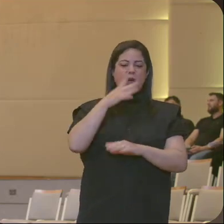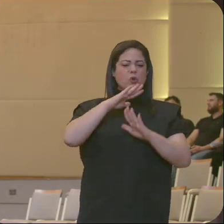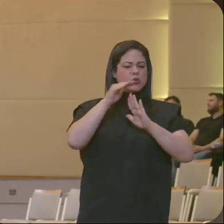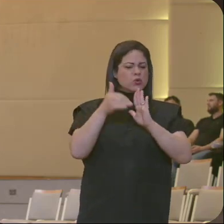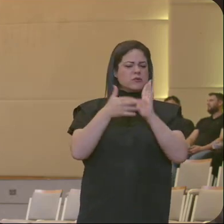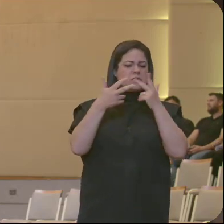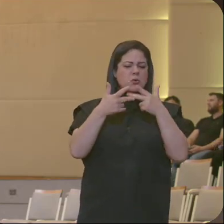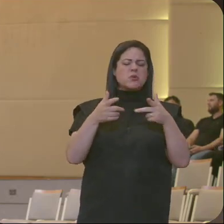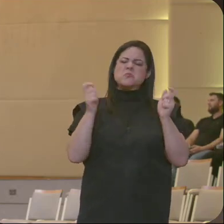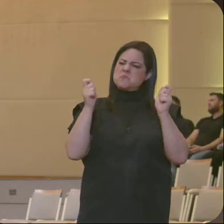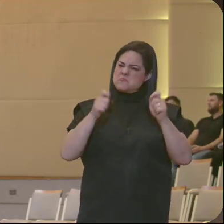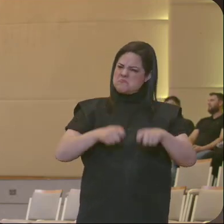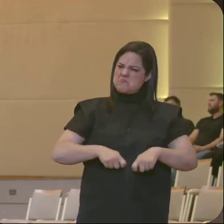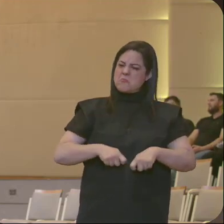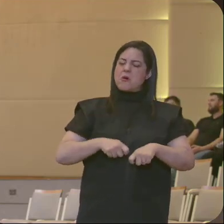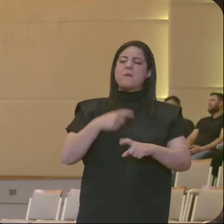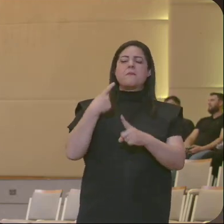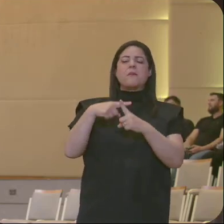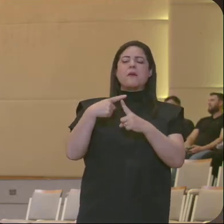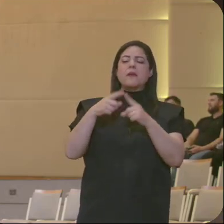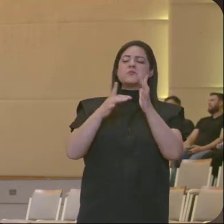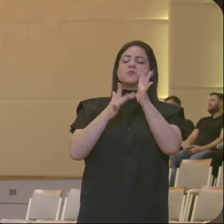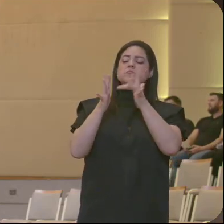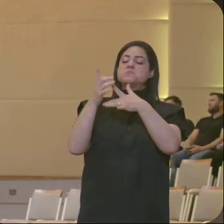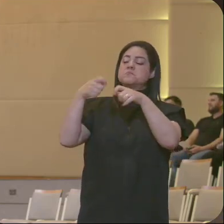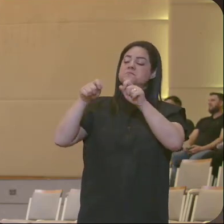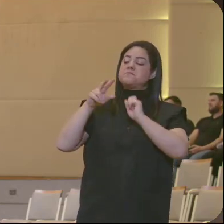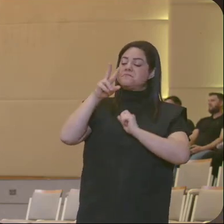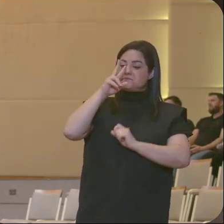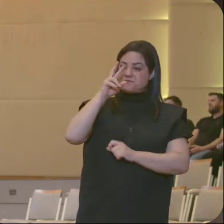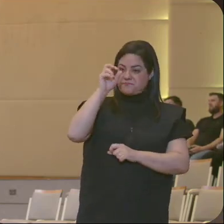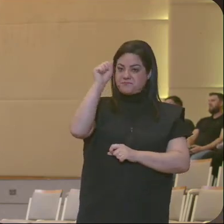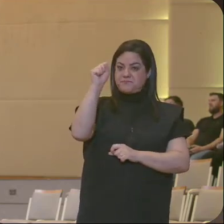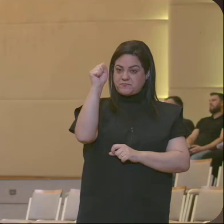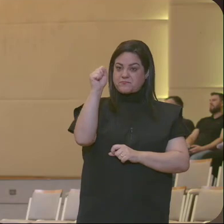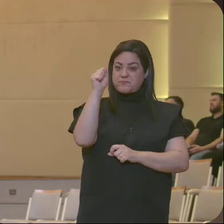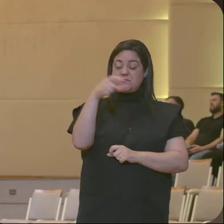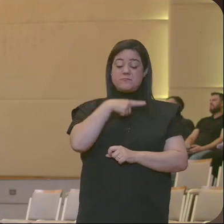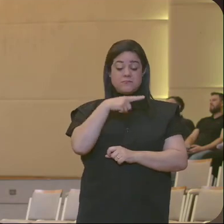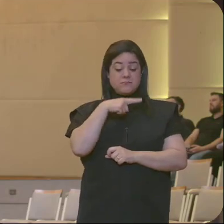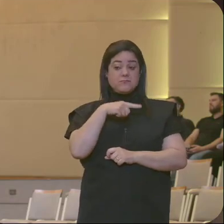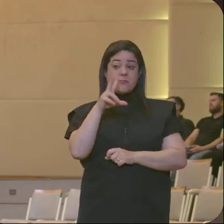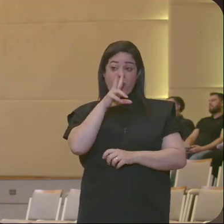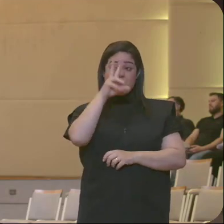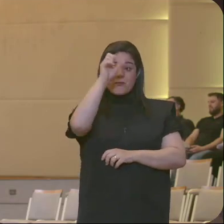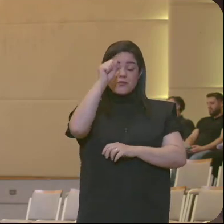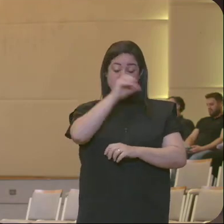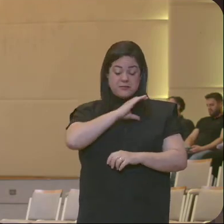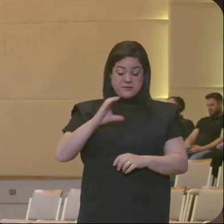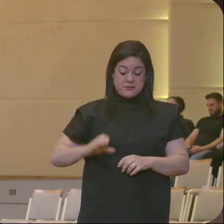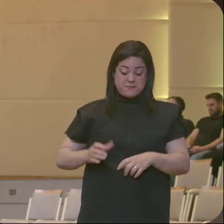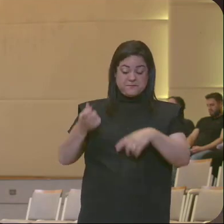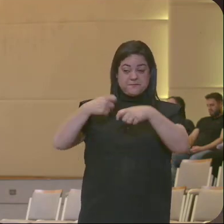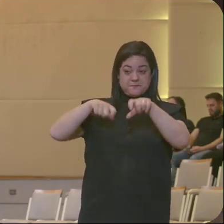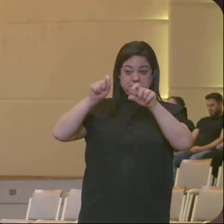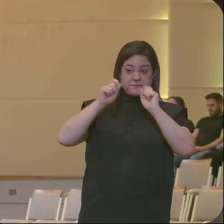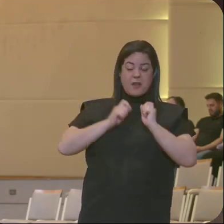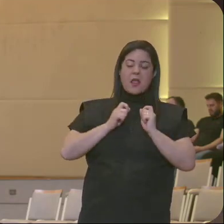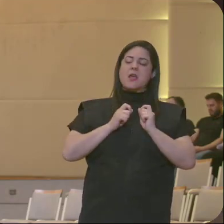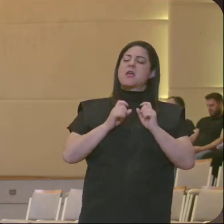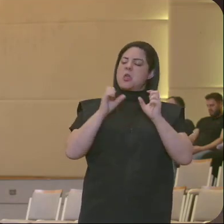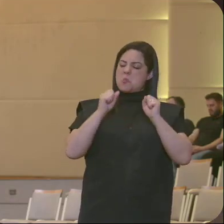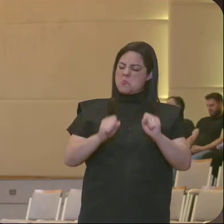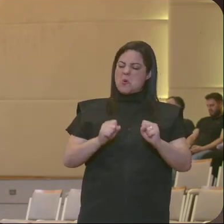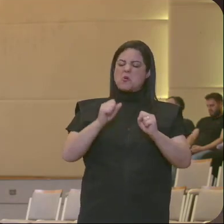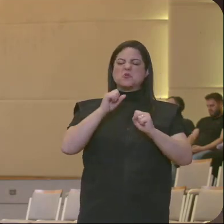posso naquele que me fortalece. Uma outra versão vai dizer: com a força que Cristo me dá,